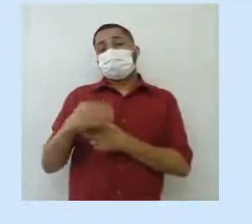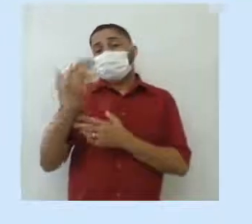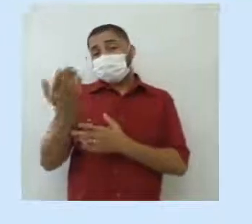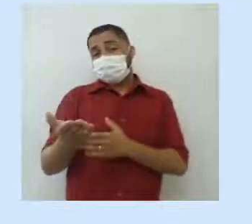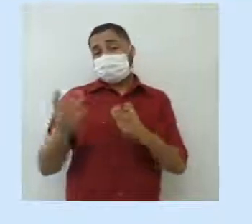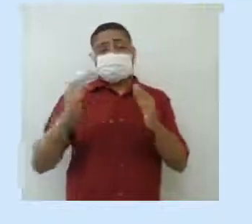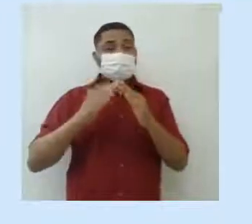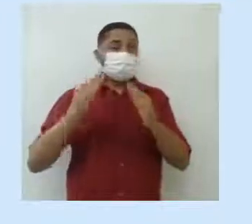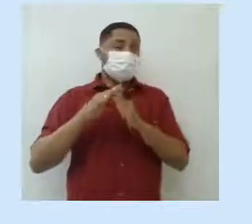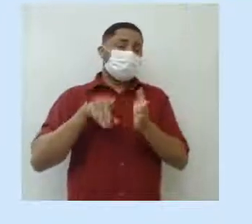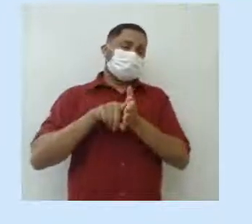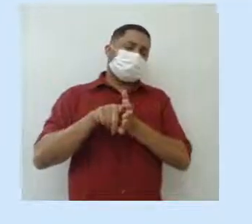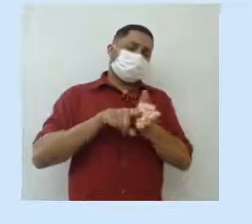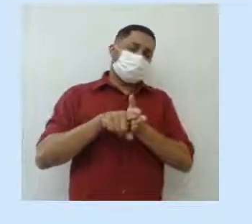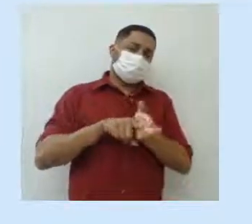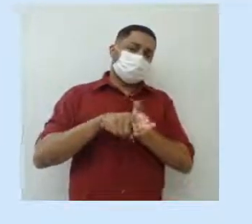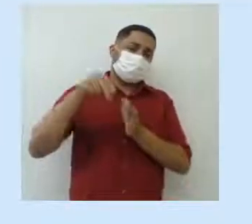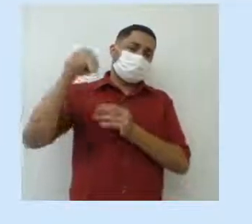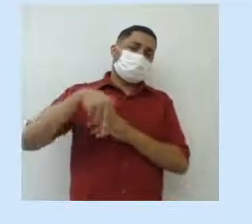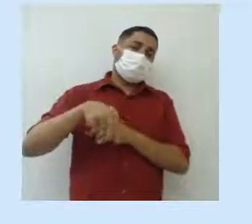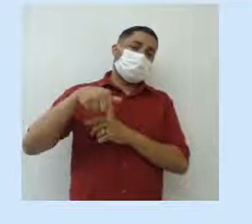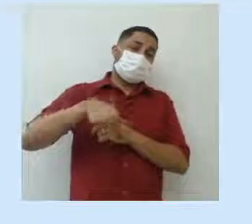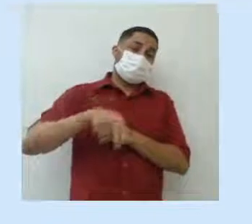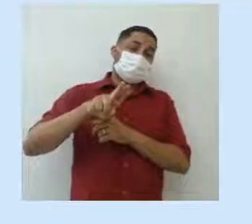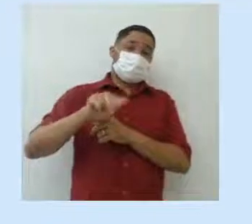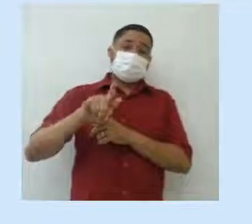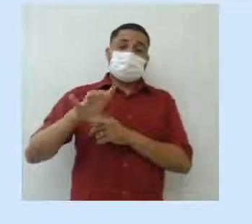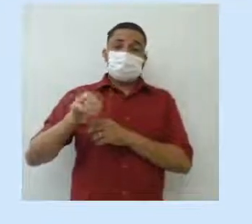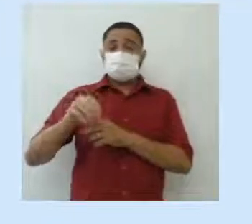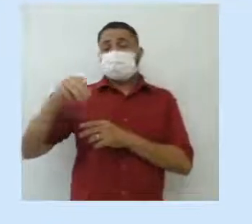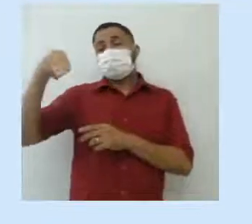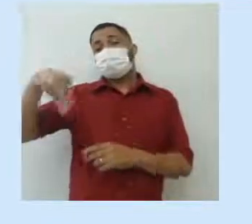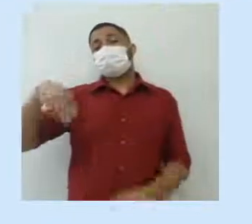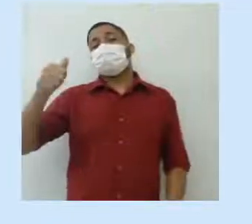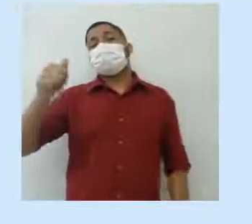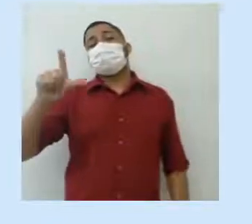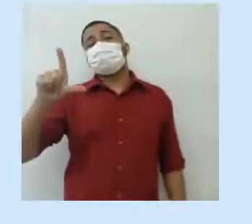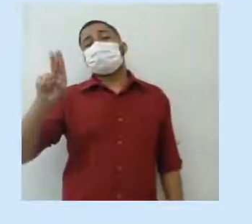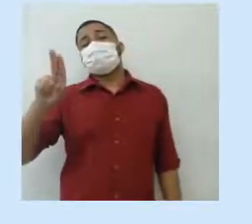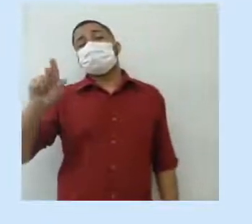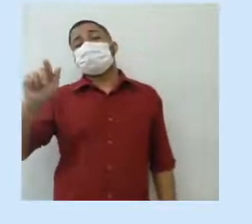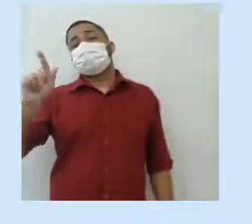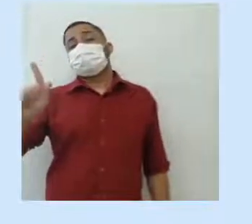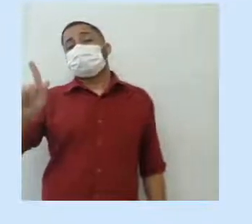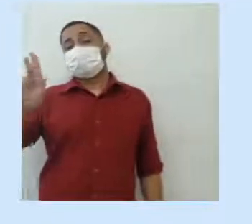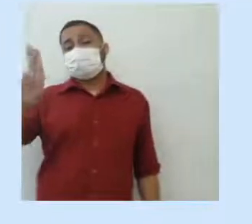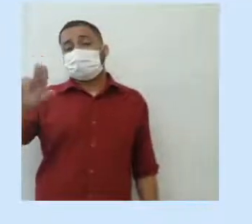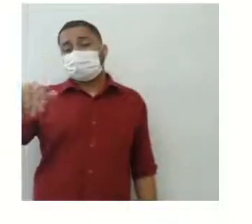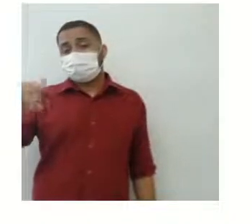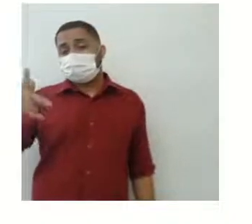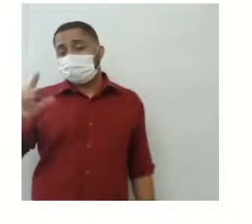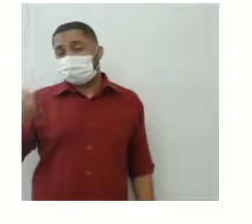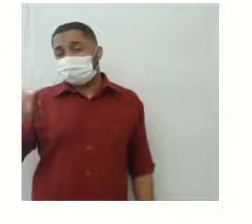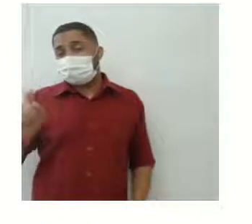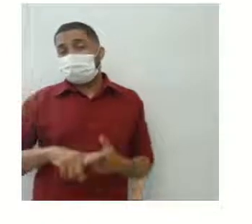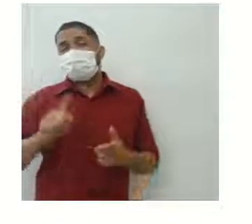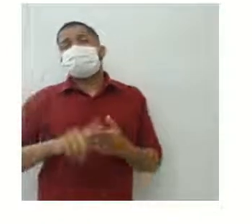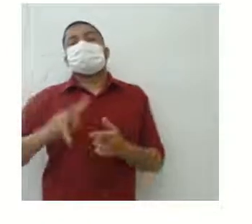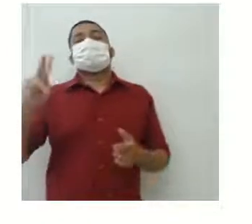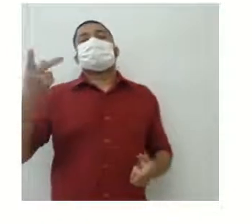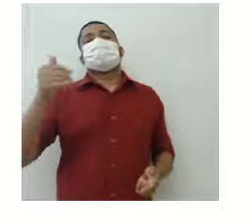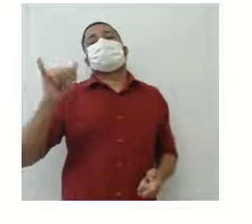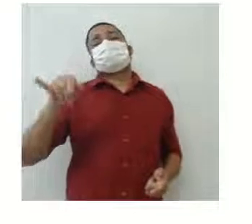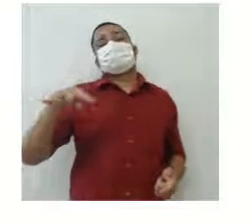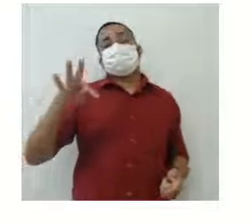aí, pesquise quilombo de Maluguinho, né? Então o Haiti também, sob a dominação